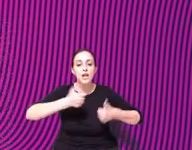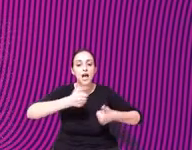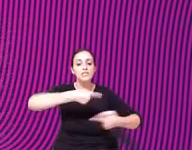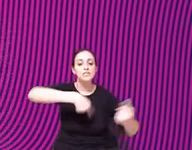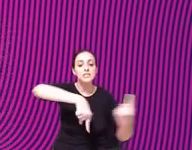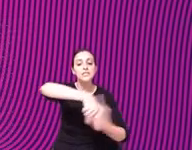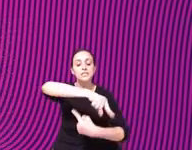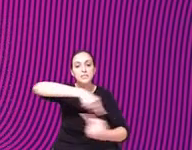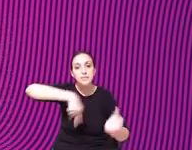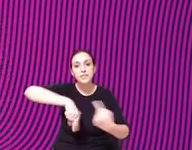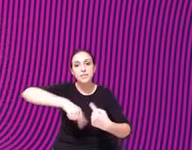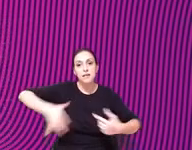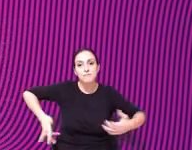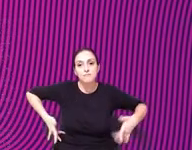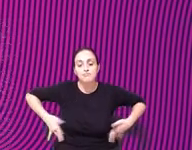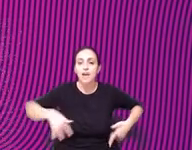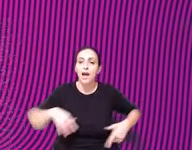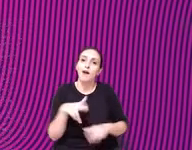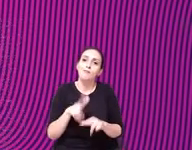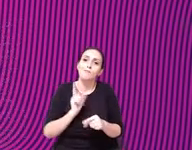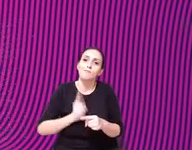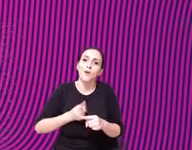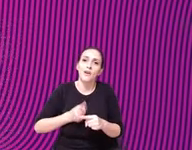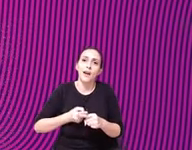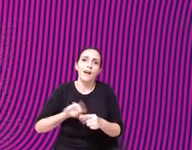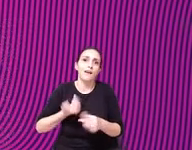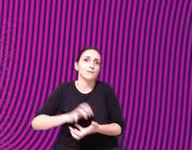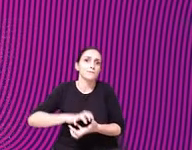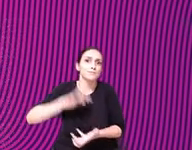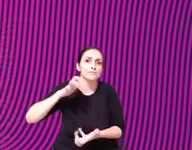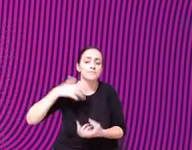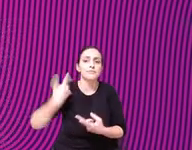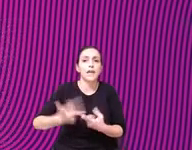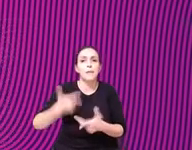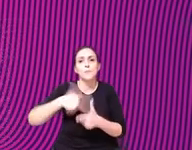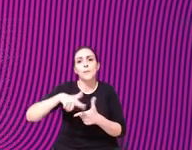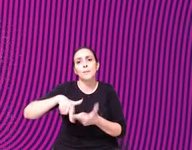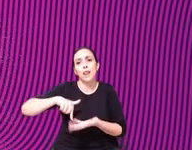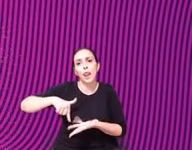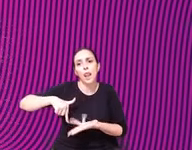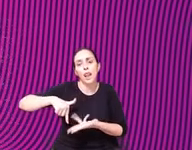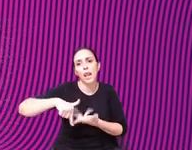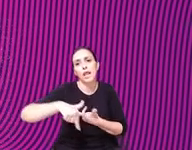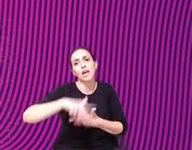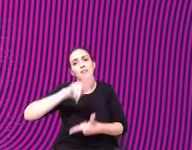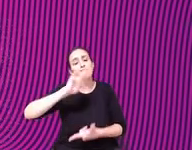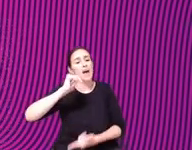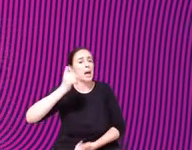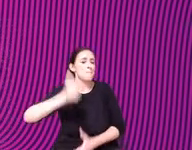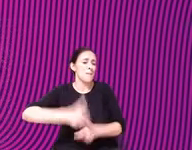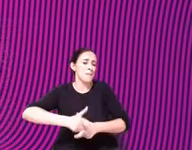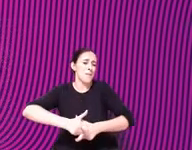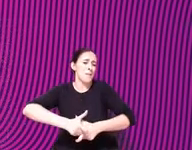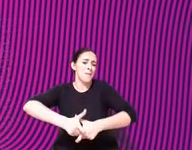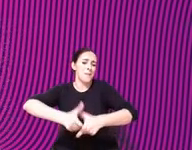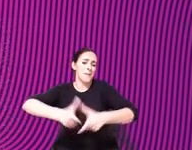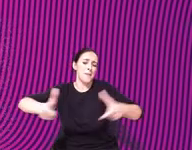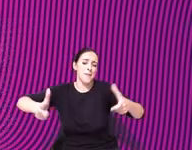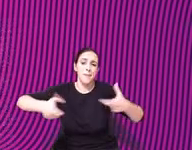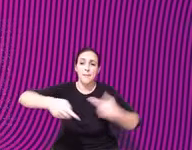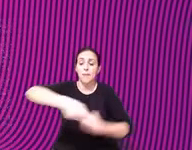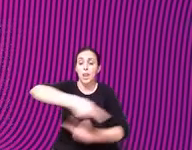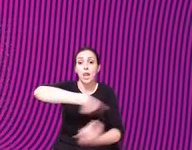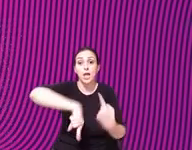às vezes é difícil porque são muito idosos, com muita patologia, nós vamos ter uma explosão de pacientes em diálise, que nós não